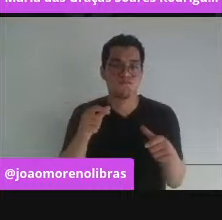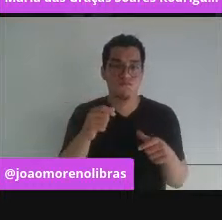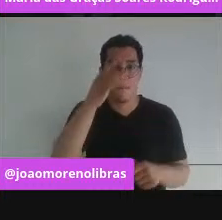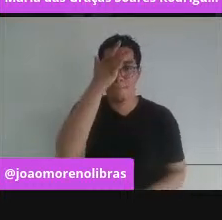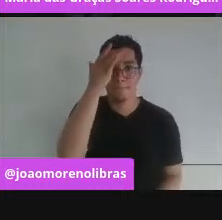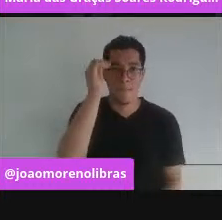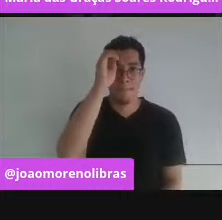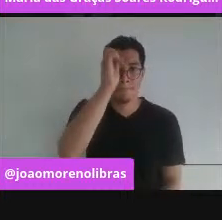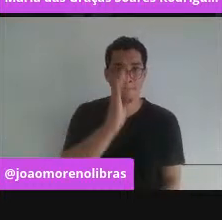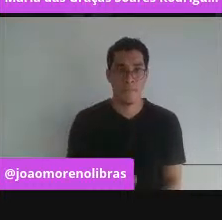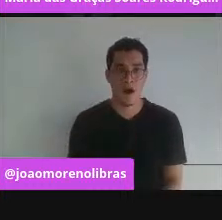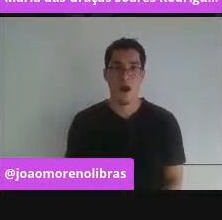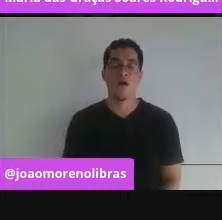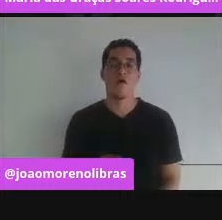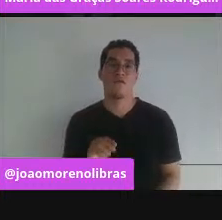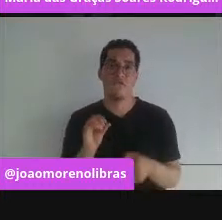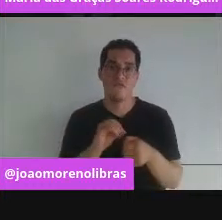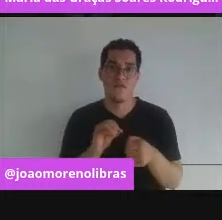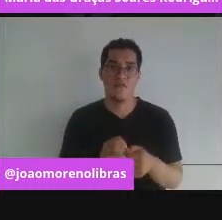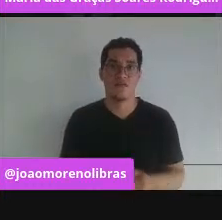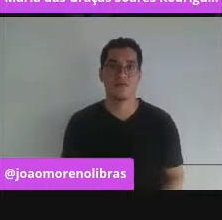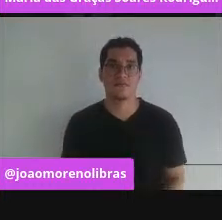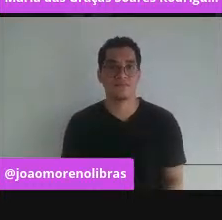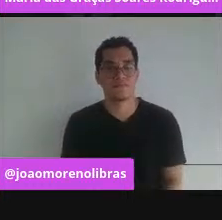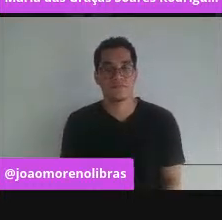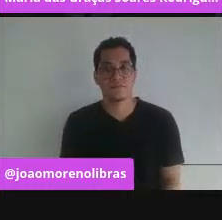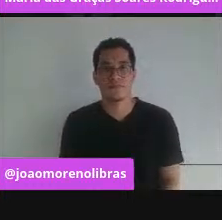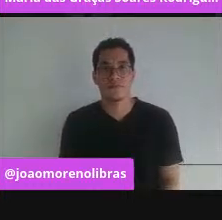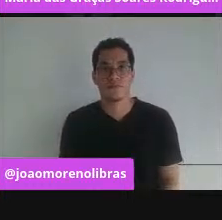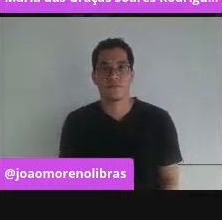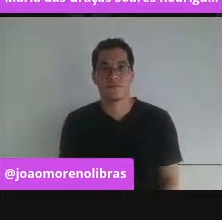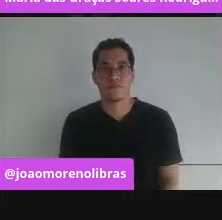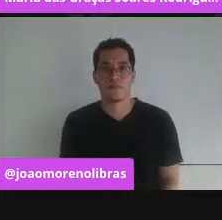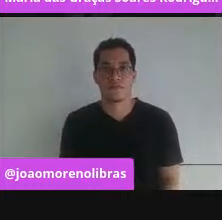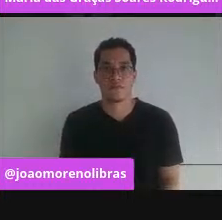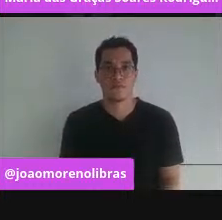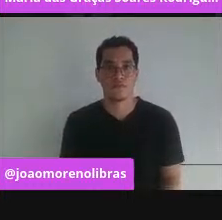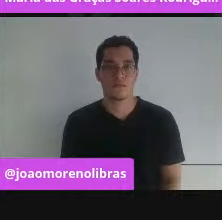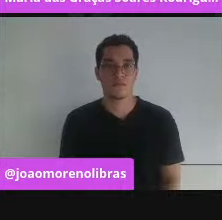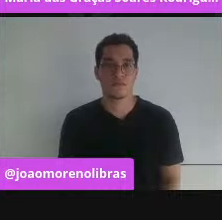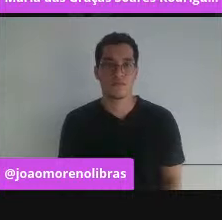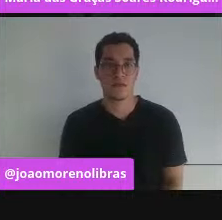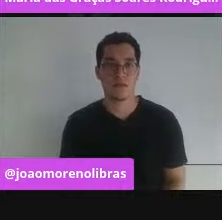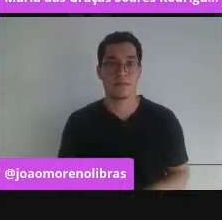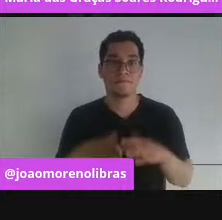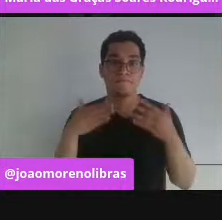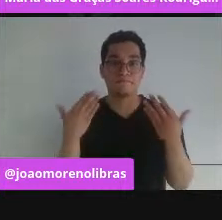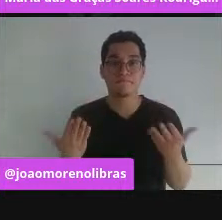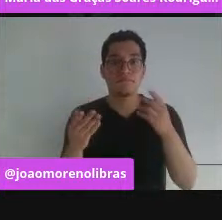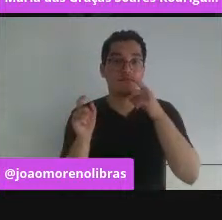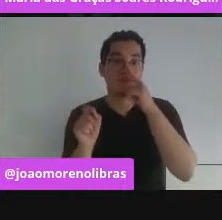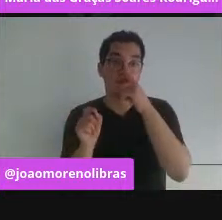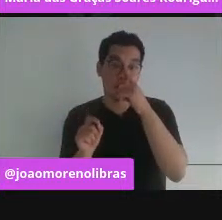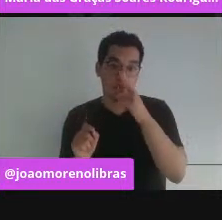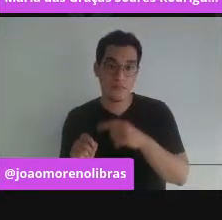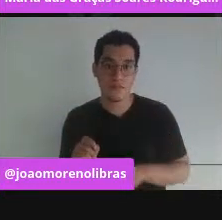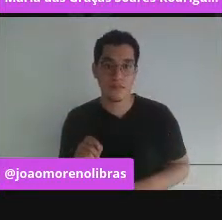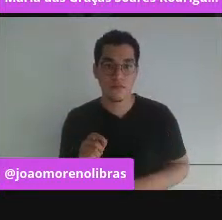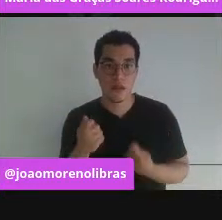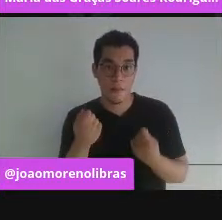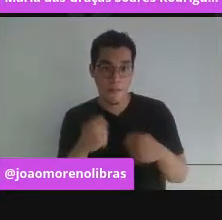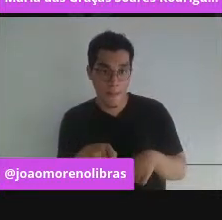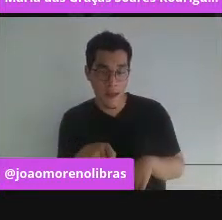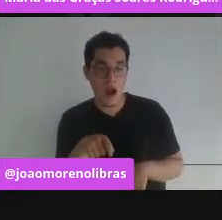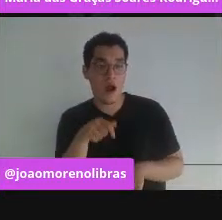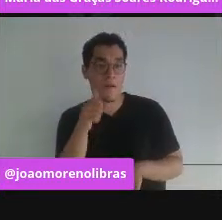Como grande parte, só sai da cadeia depois de passar numa prova de cálculo 3. Aí sim, estarão aptas a voltar